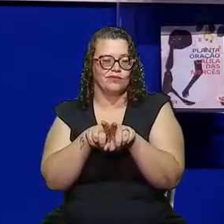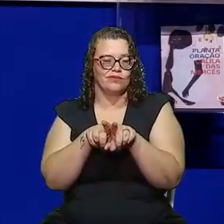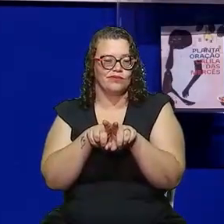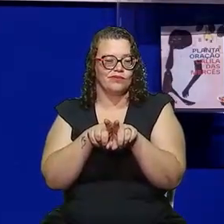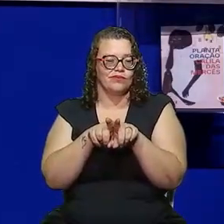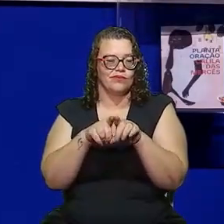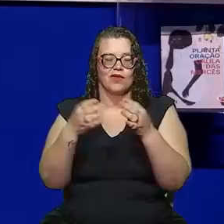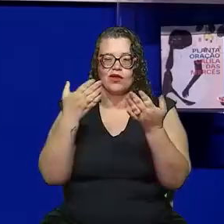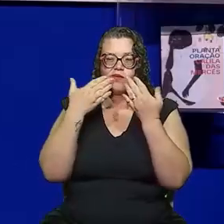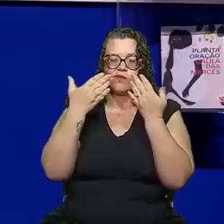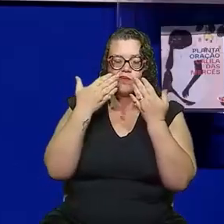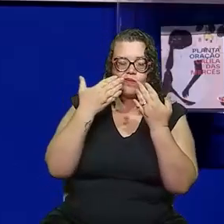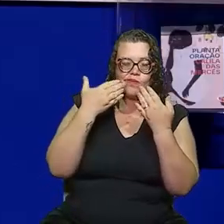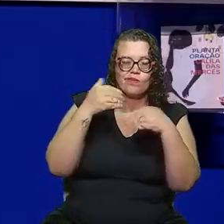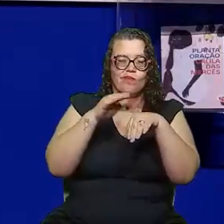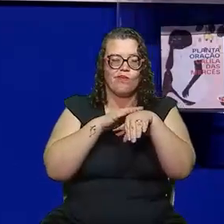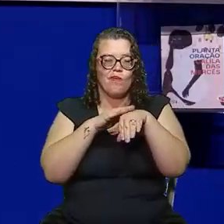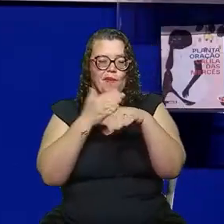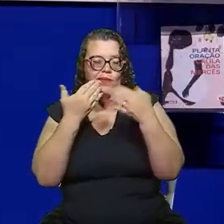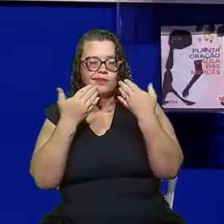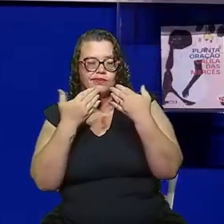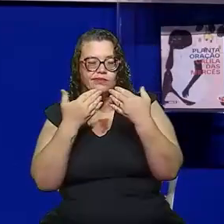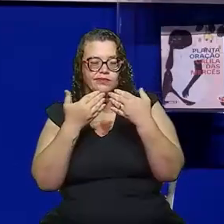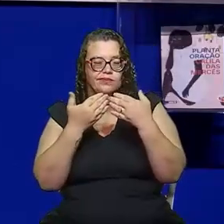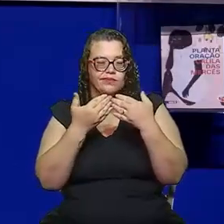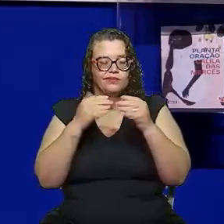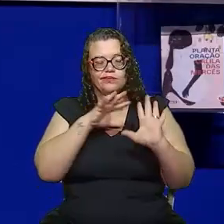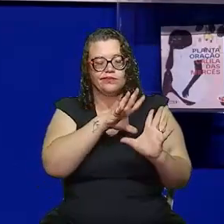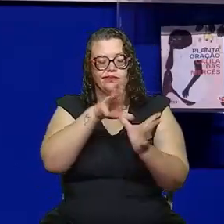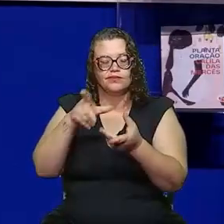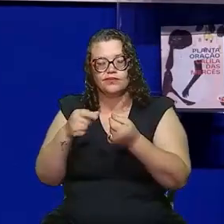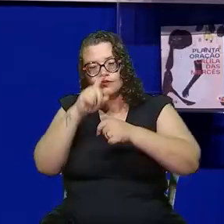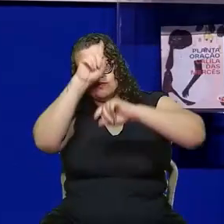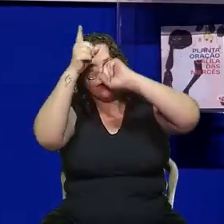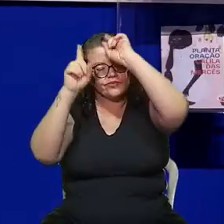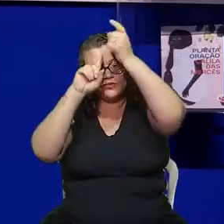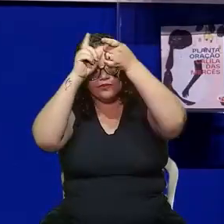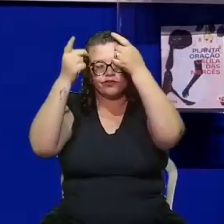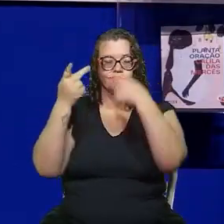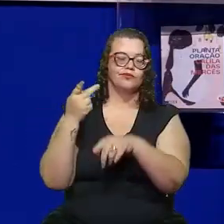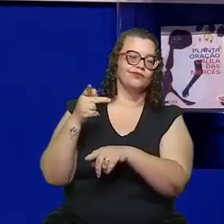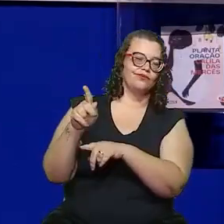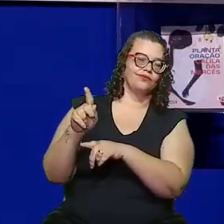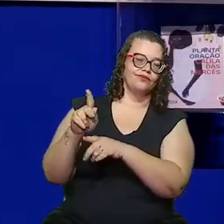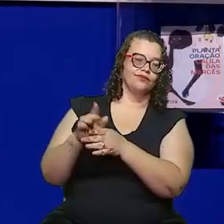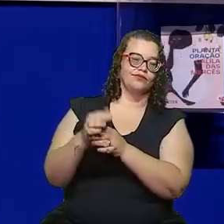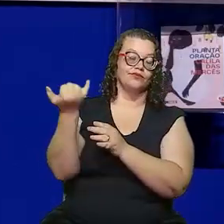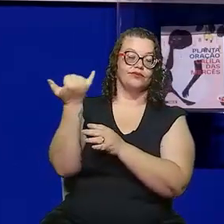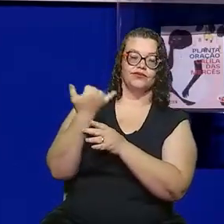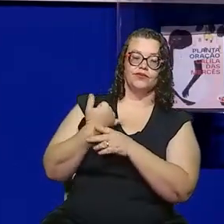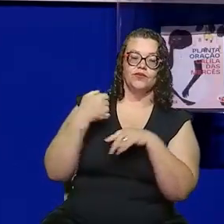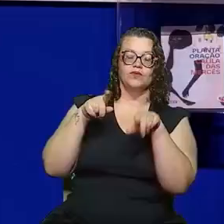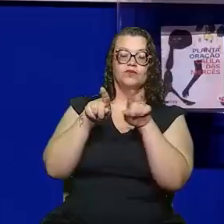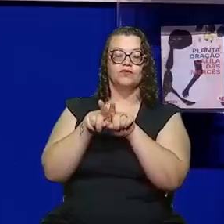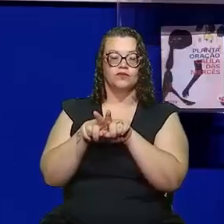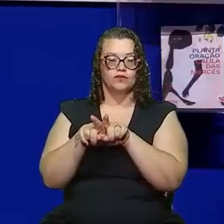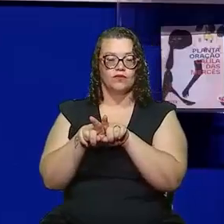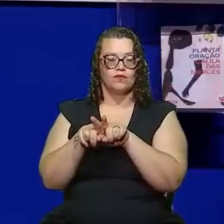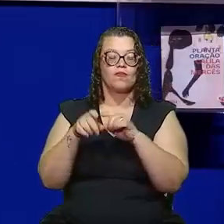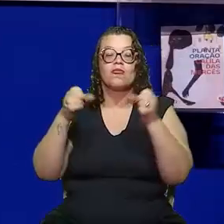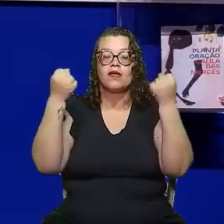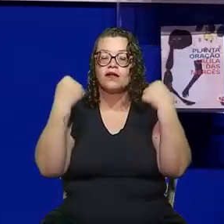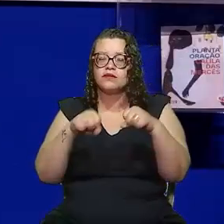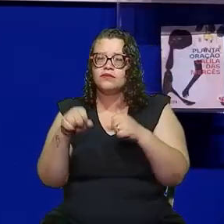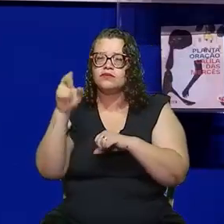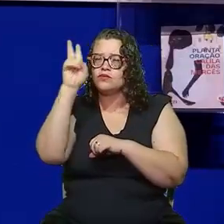poder dialogar com o universo de criatividade dela. Então, ela me disse assim, essa história ela